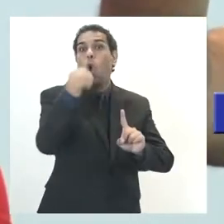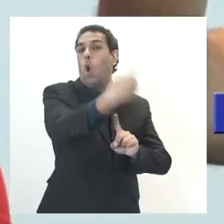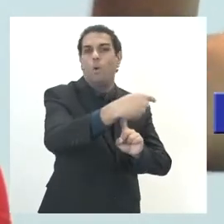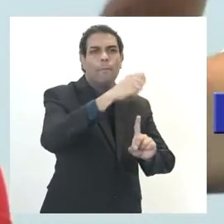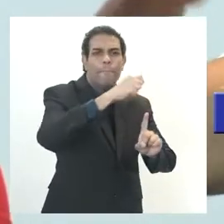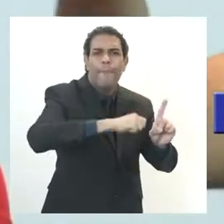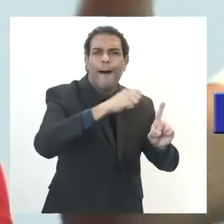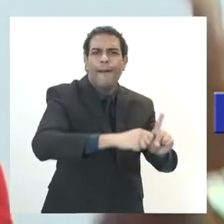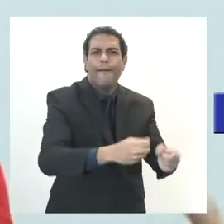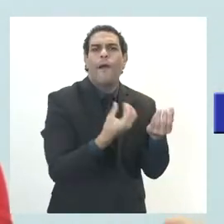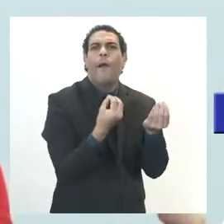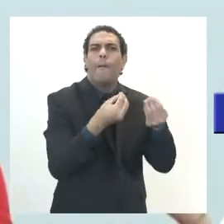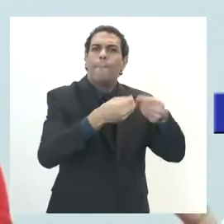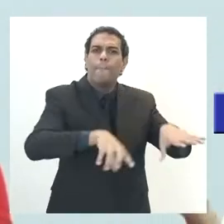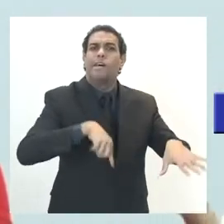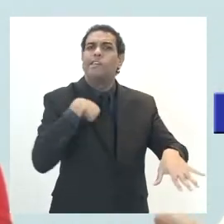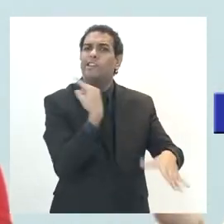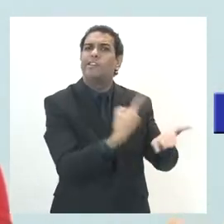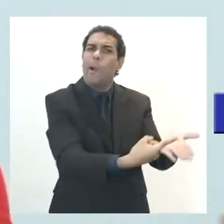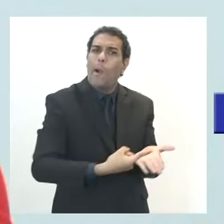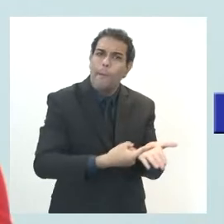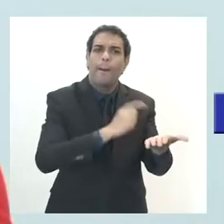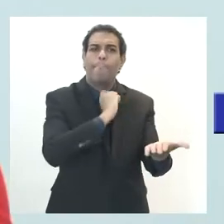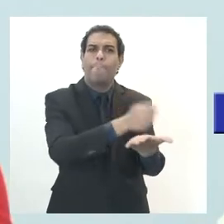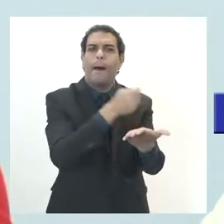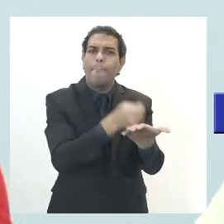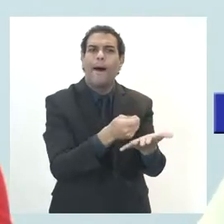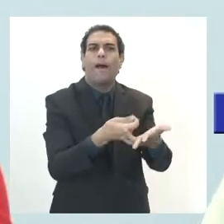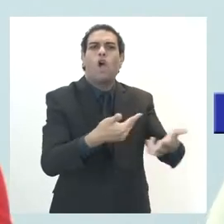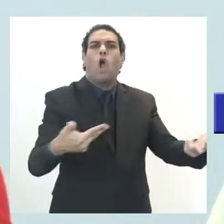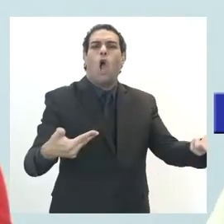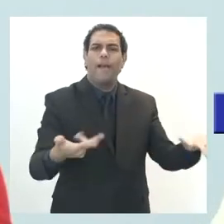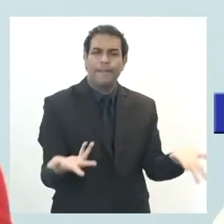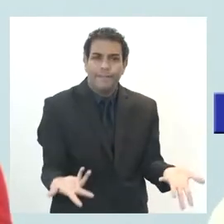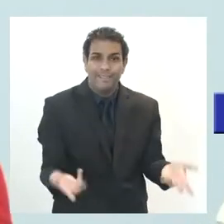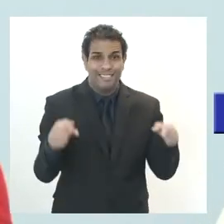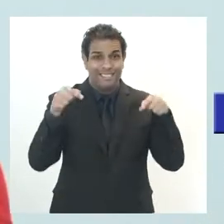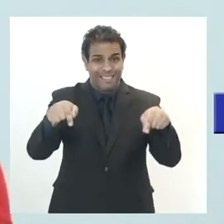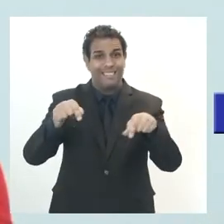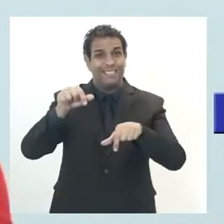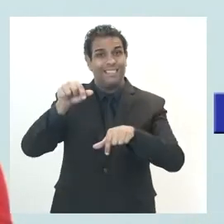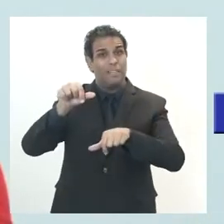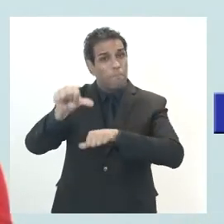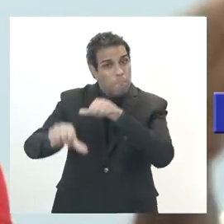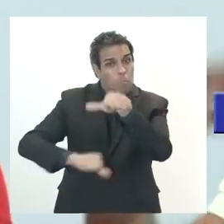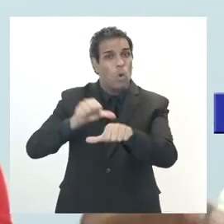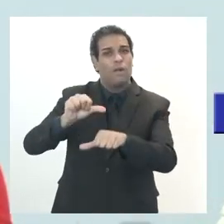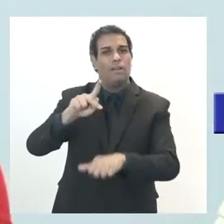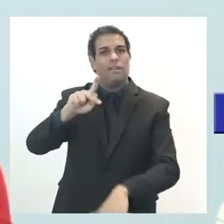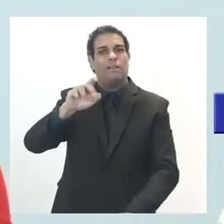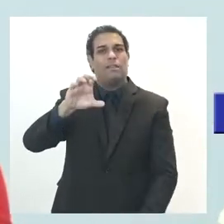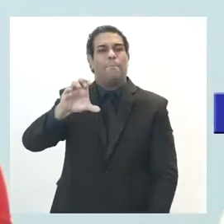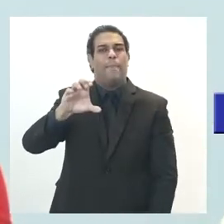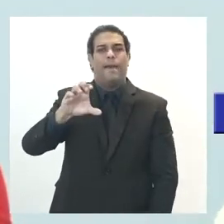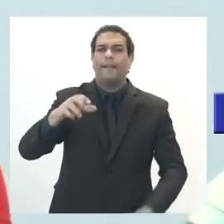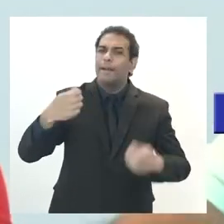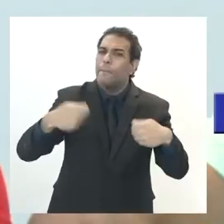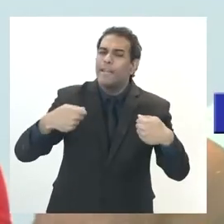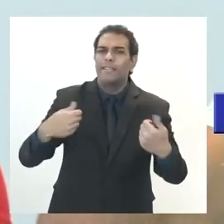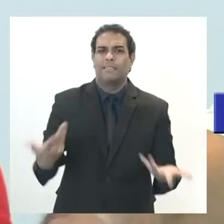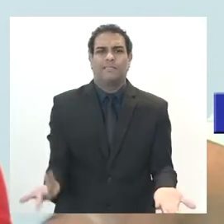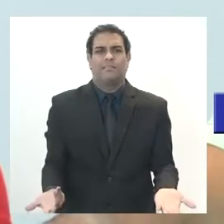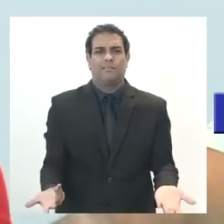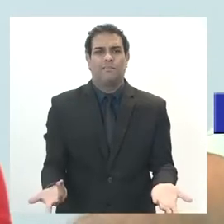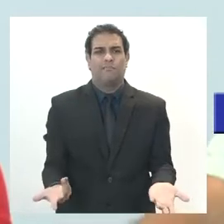e nós temos compromisso Então essa reforma aqui tem que ser discutida muito discutido Se for